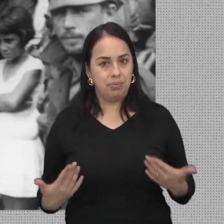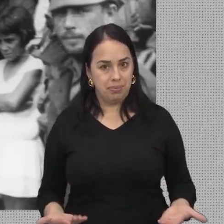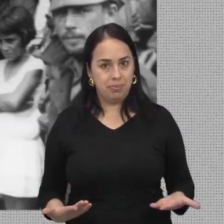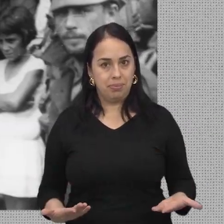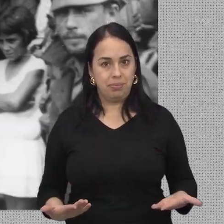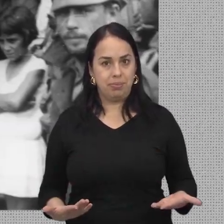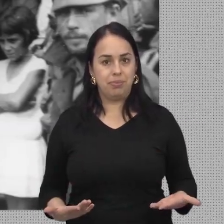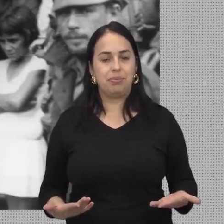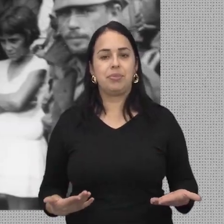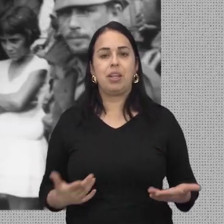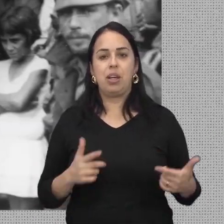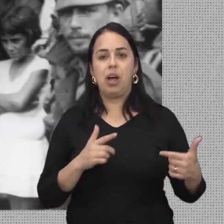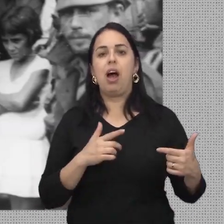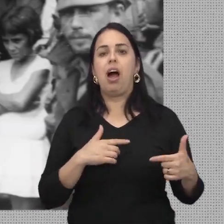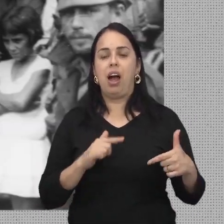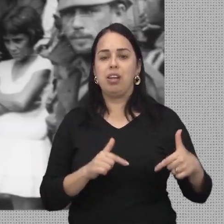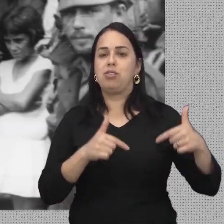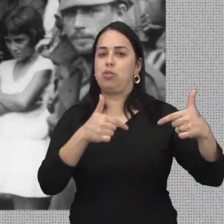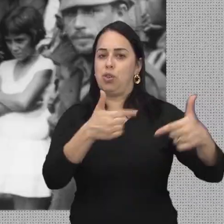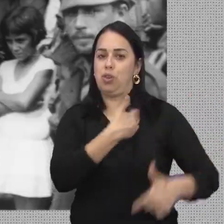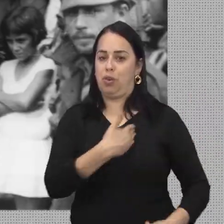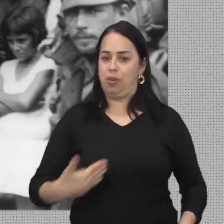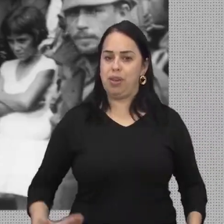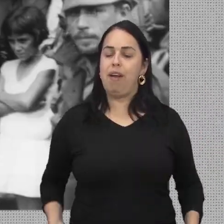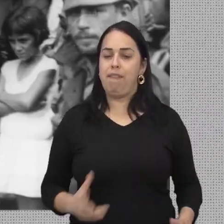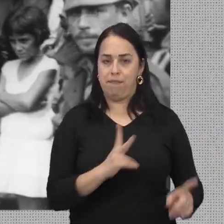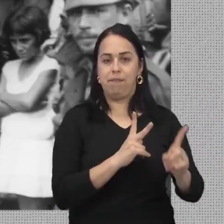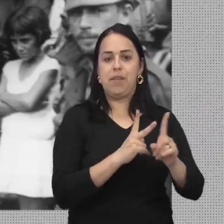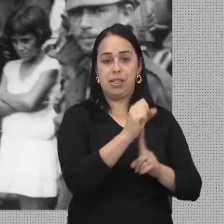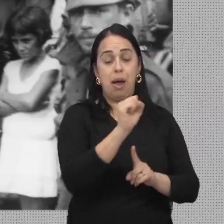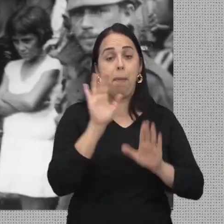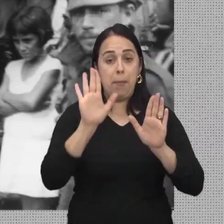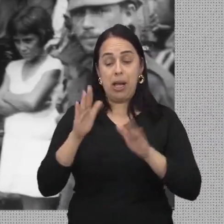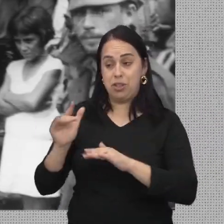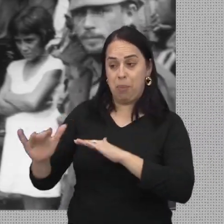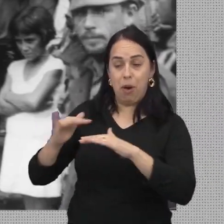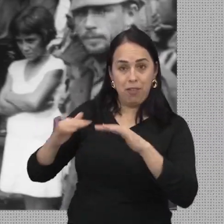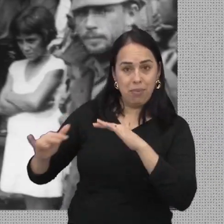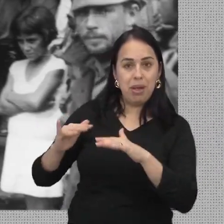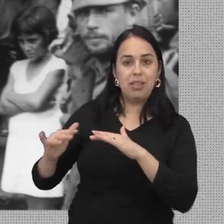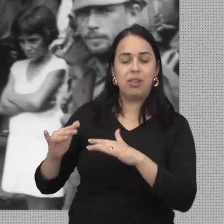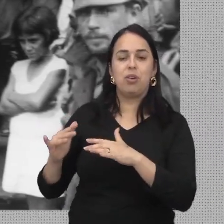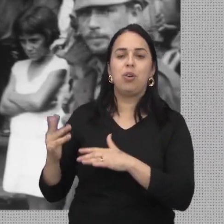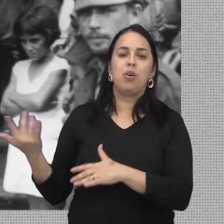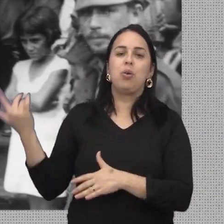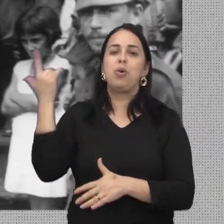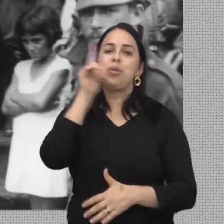Apesar das forças governamentais terem vencido o conflito, o movimento contribuiu para a